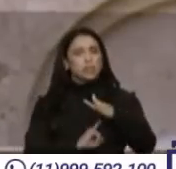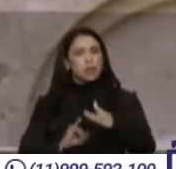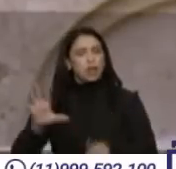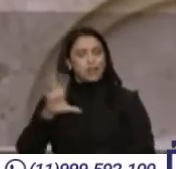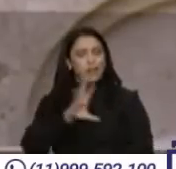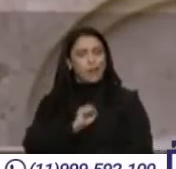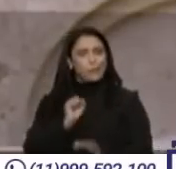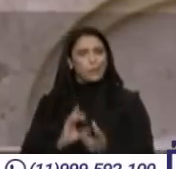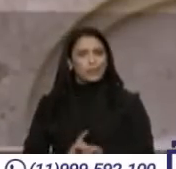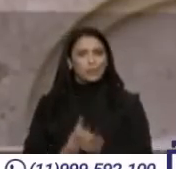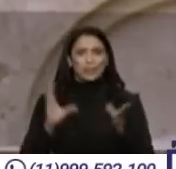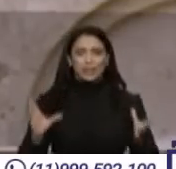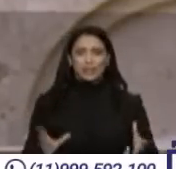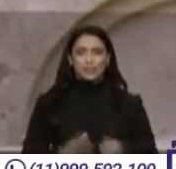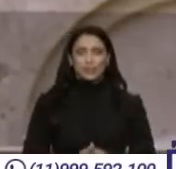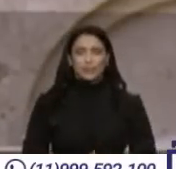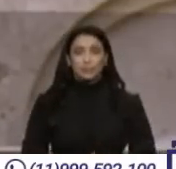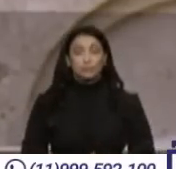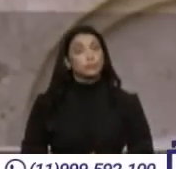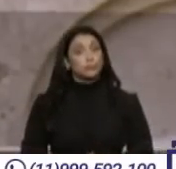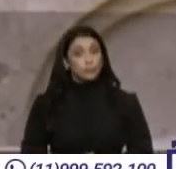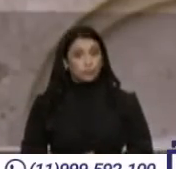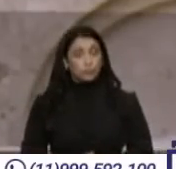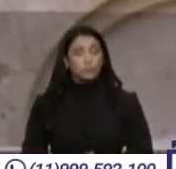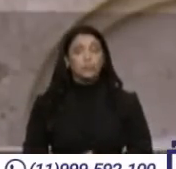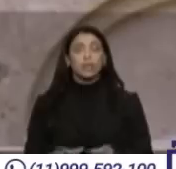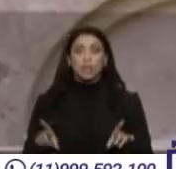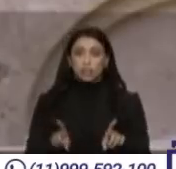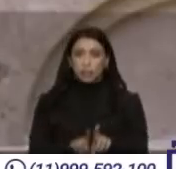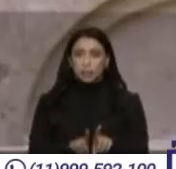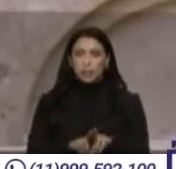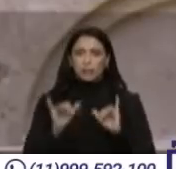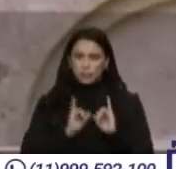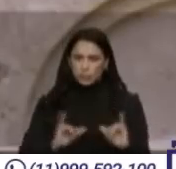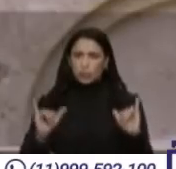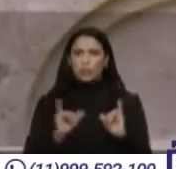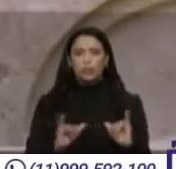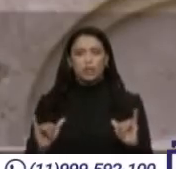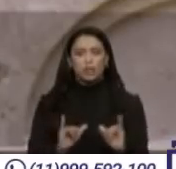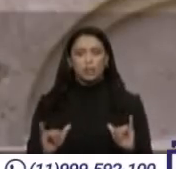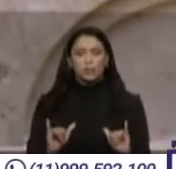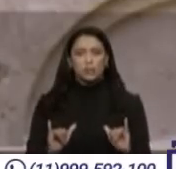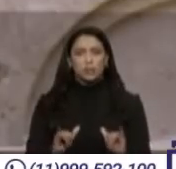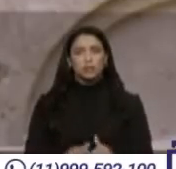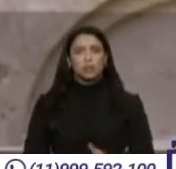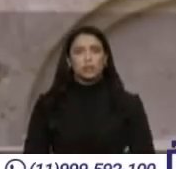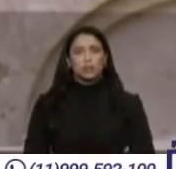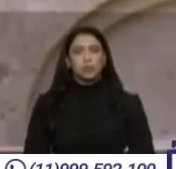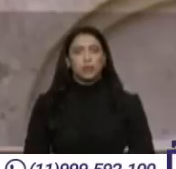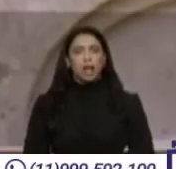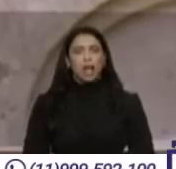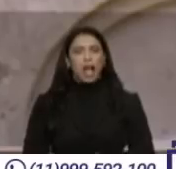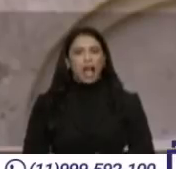amam a democracia. Tal, entretanto, advirto, não desfigura a